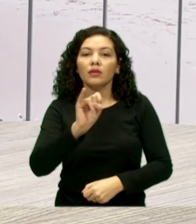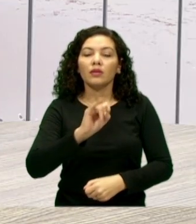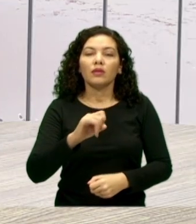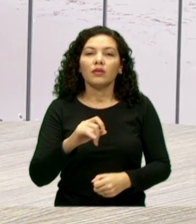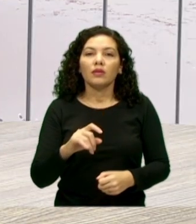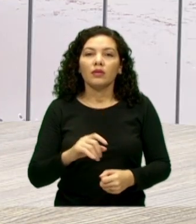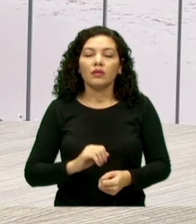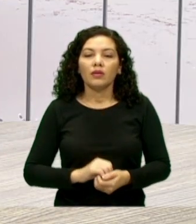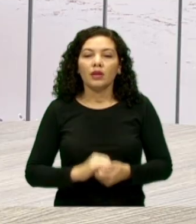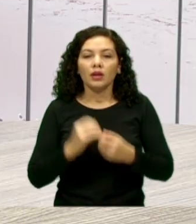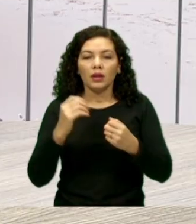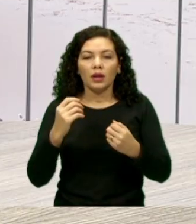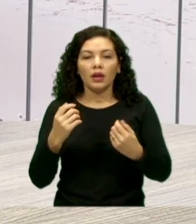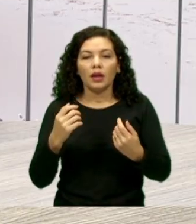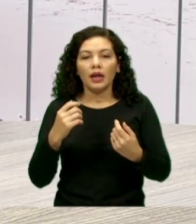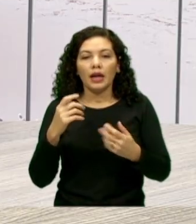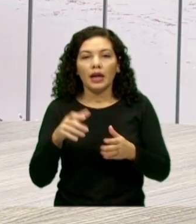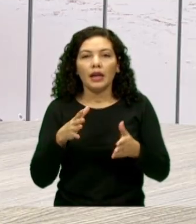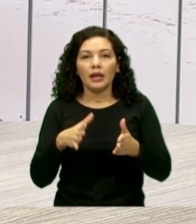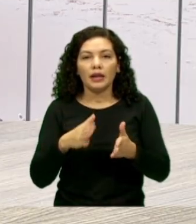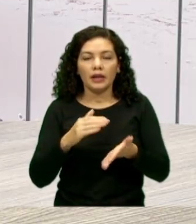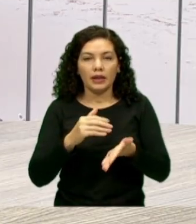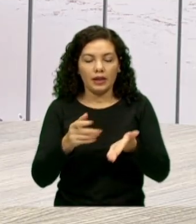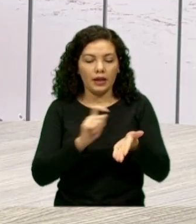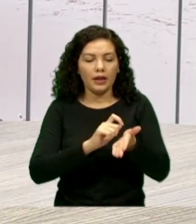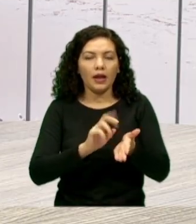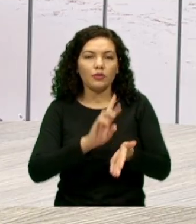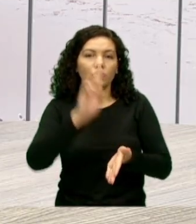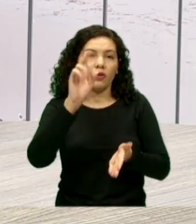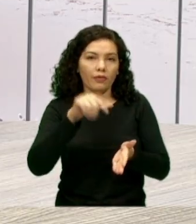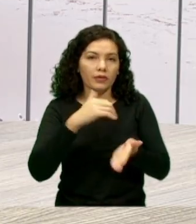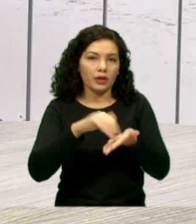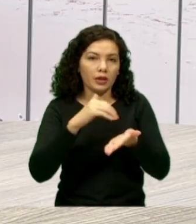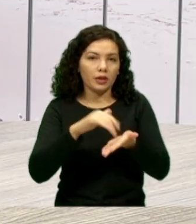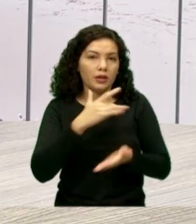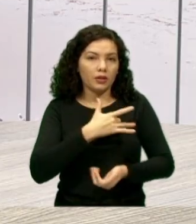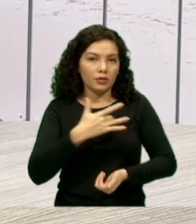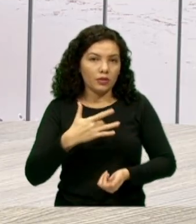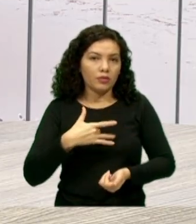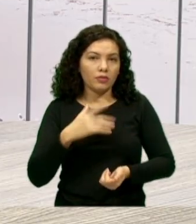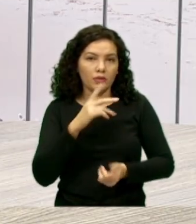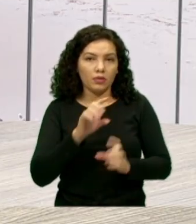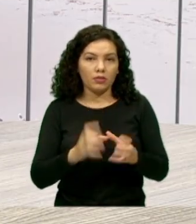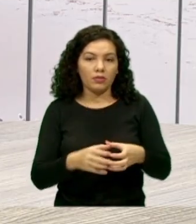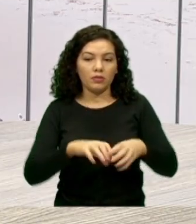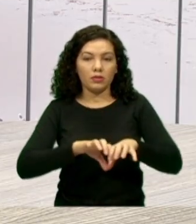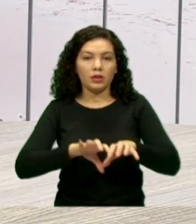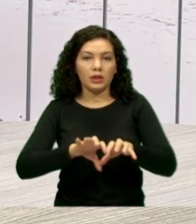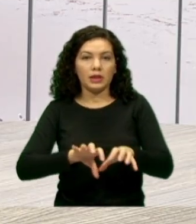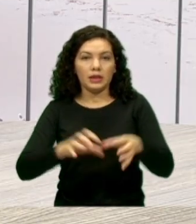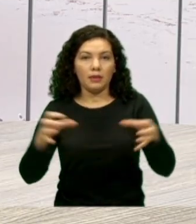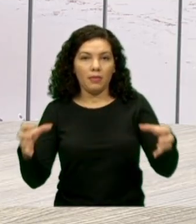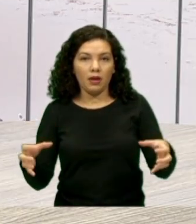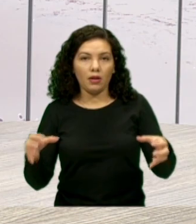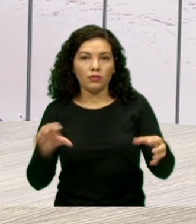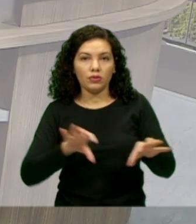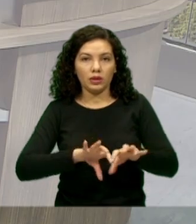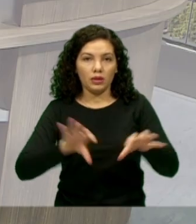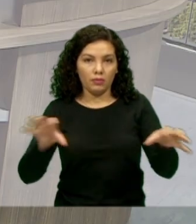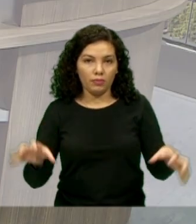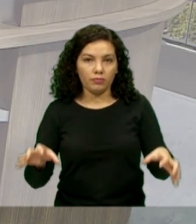ela normalmente quem toca é a Secretaria de Saúde como um elemento autônomo. Ele ouve pouco o Conselho.